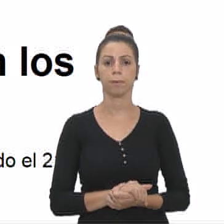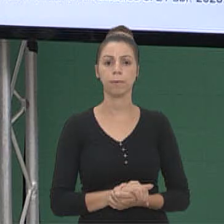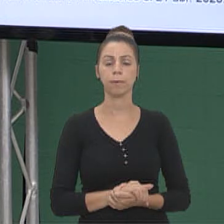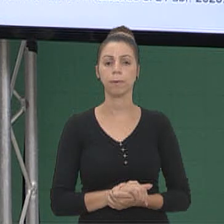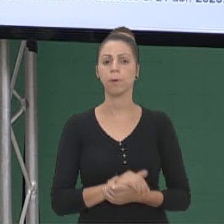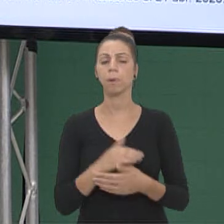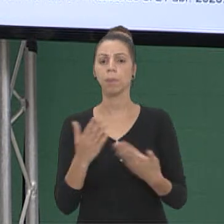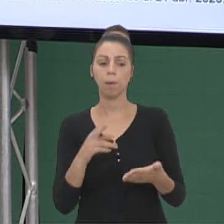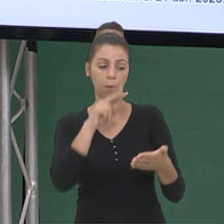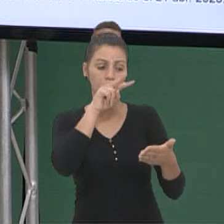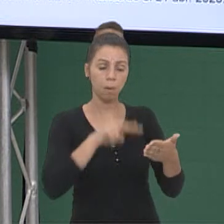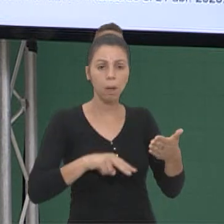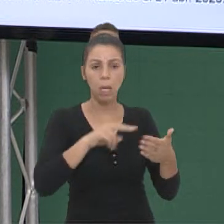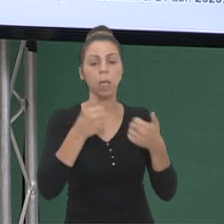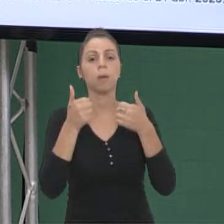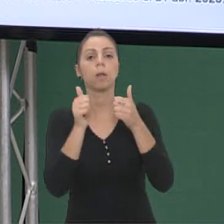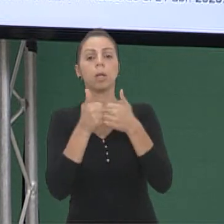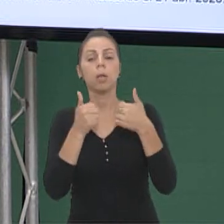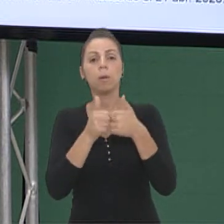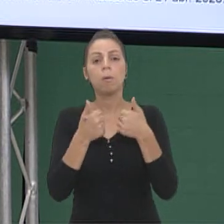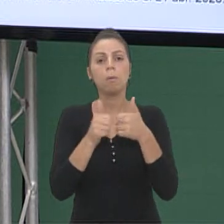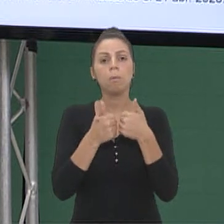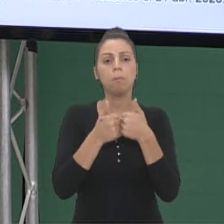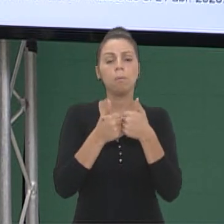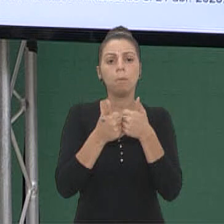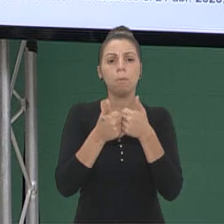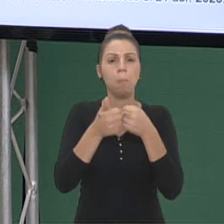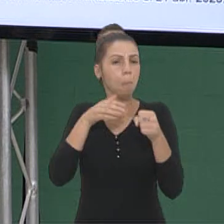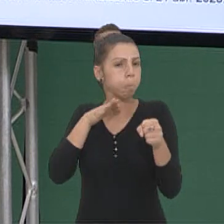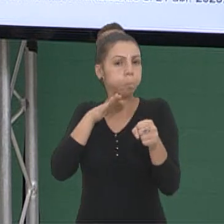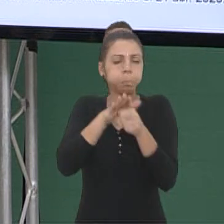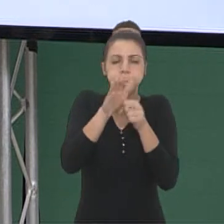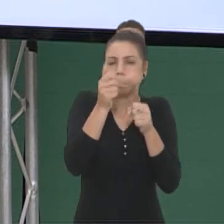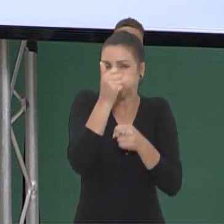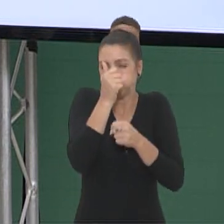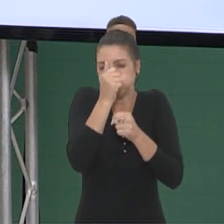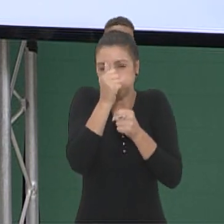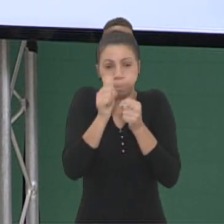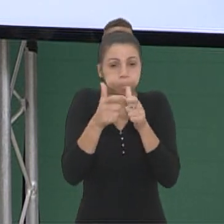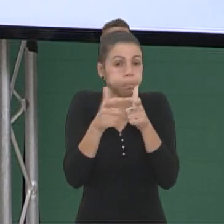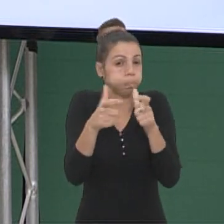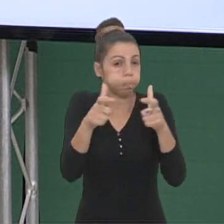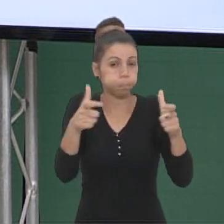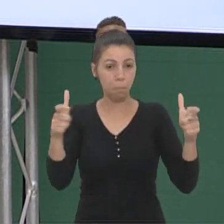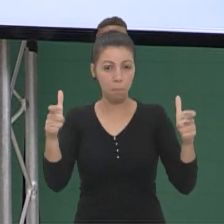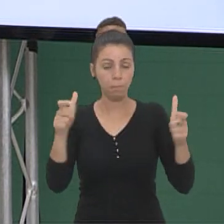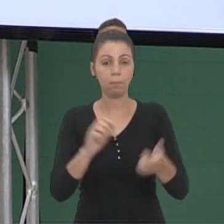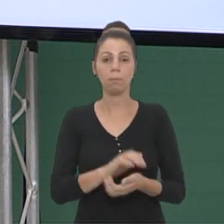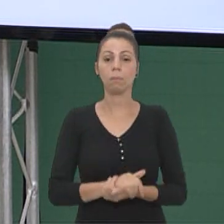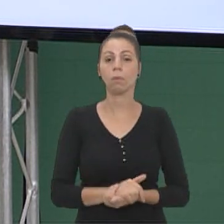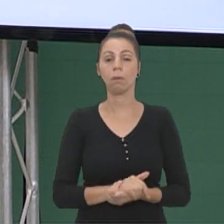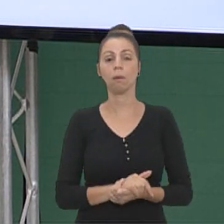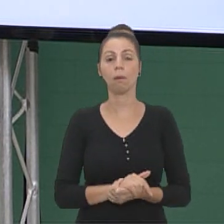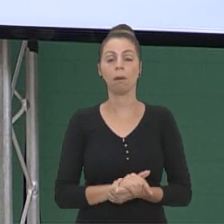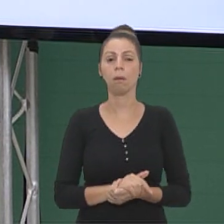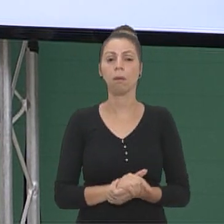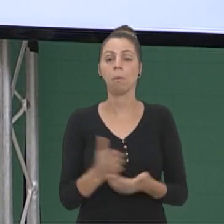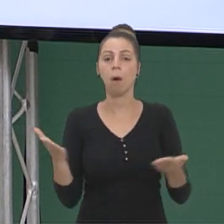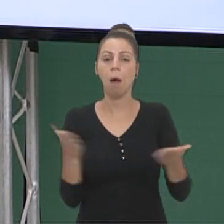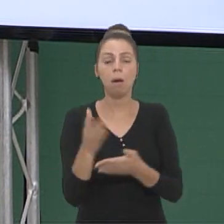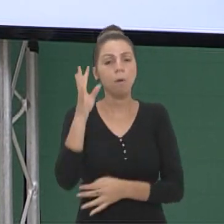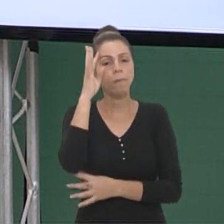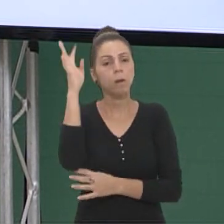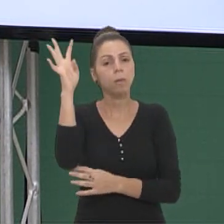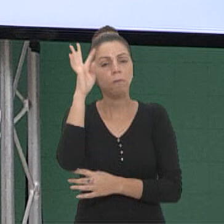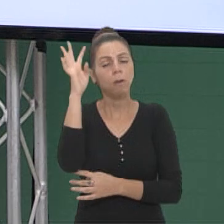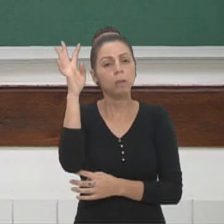Dos metrôs, os meios de transporte, que são muitas vezes superlotados. E agora fica uma reflexão para